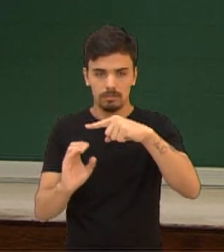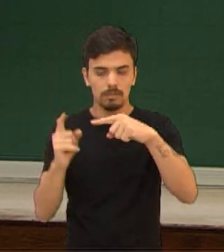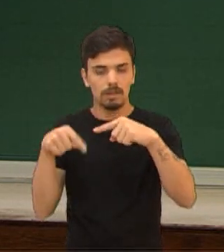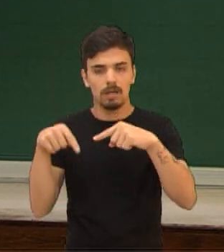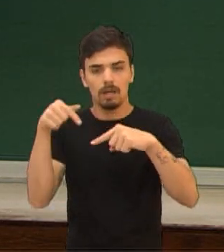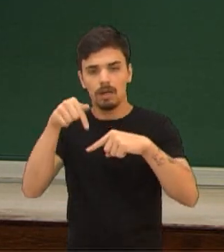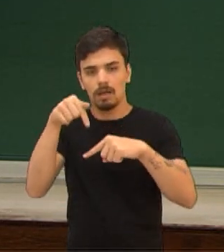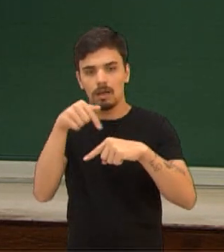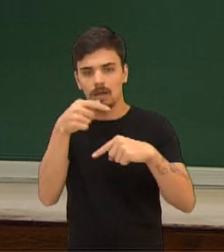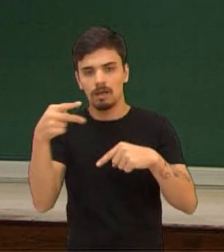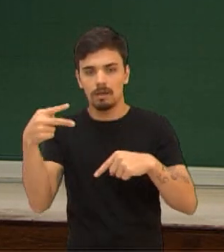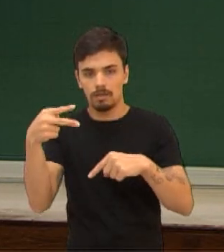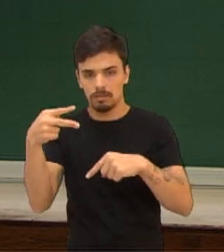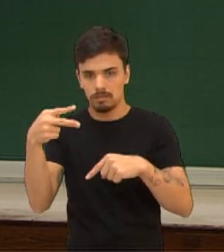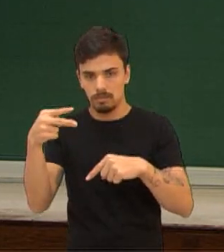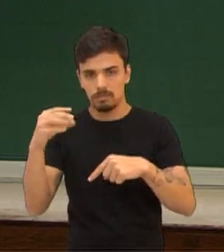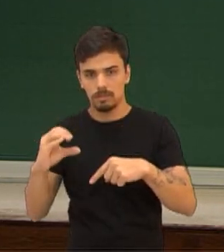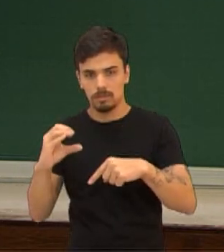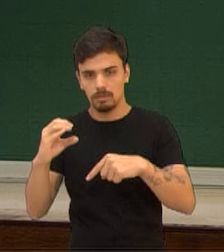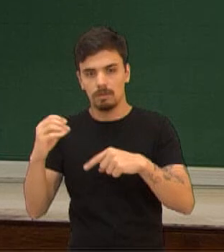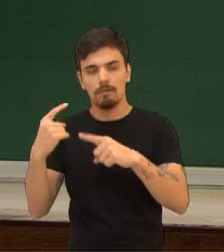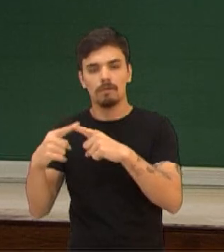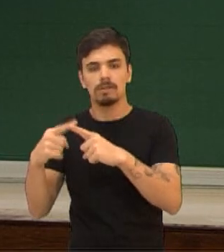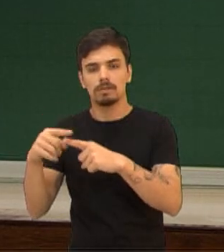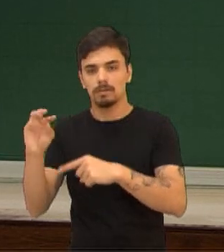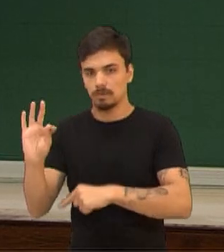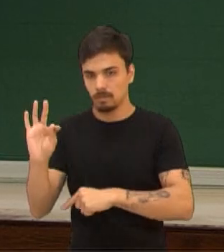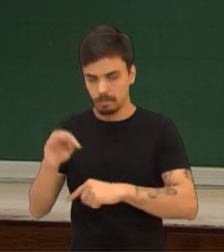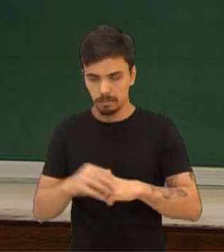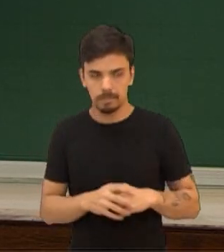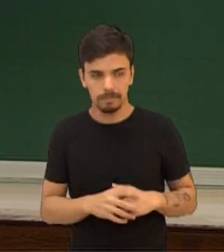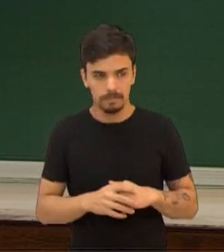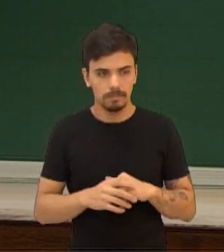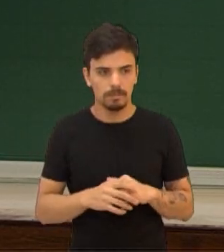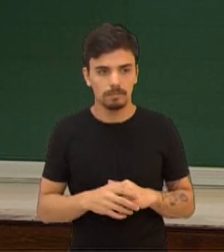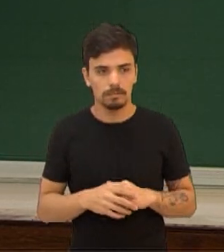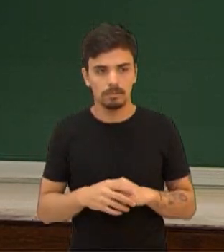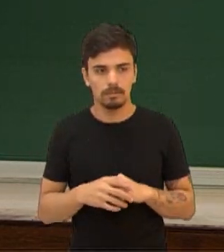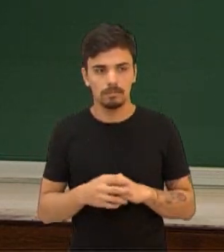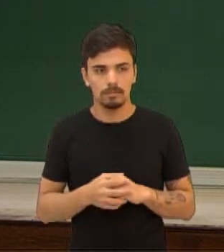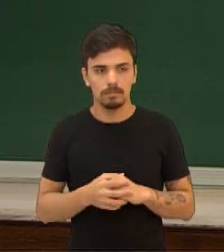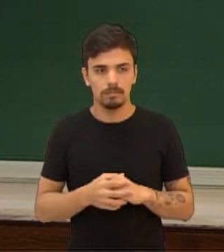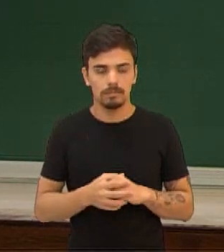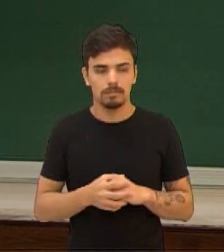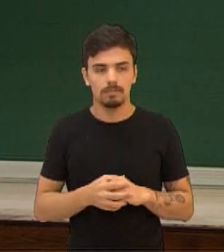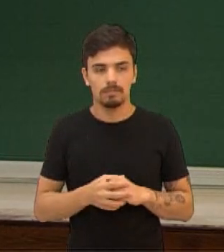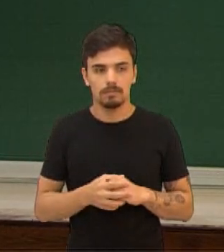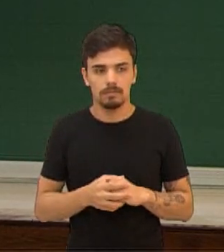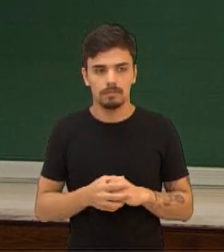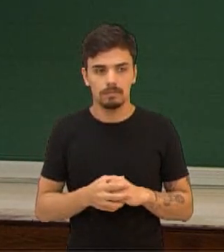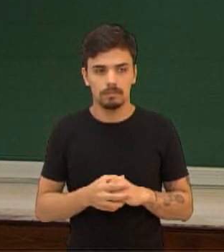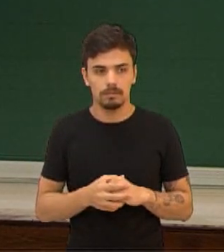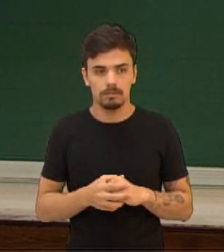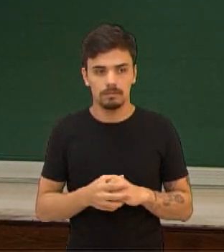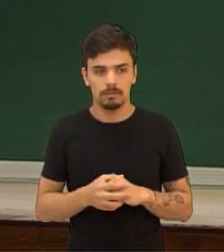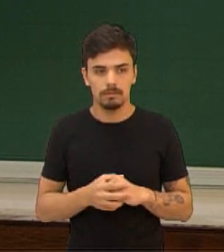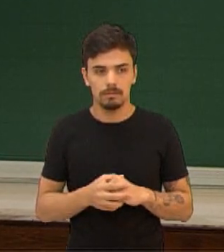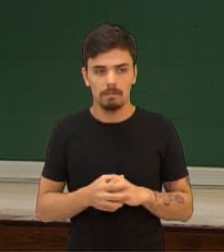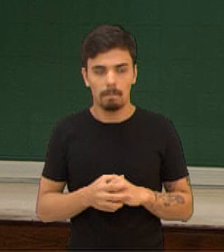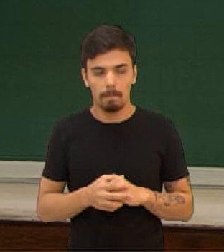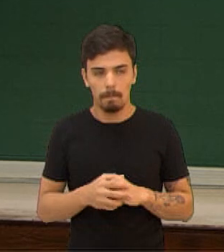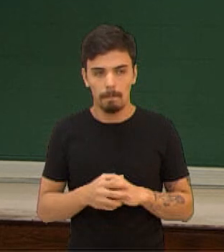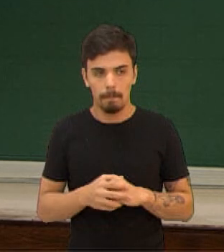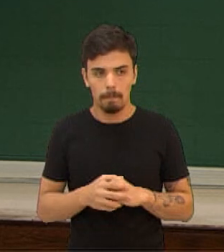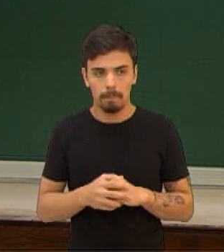igual a capacitância vezes tensão. Então, a tensão é a capacitância é a carga sobre capacitância, né? E aí